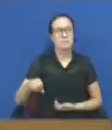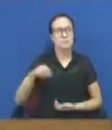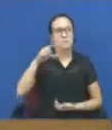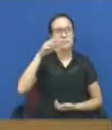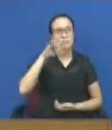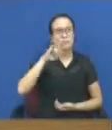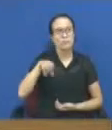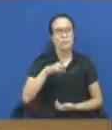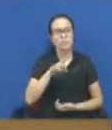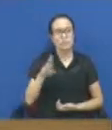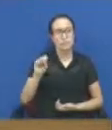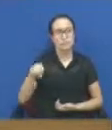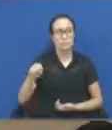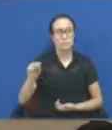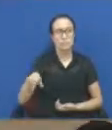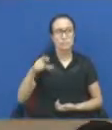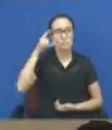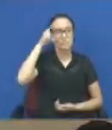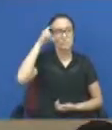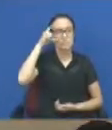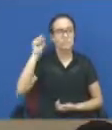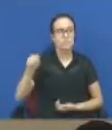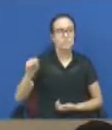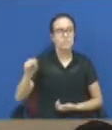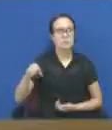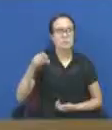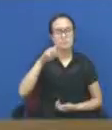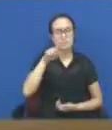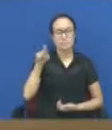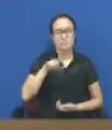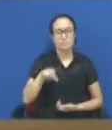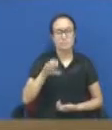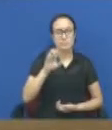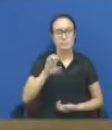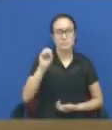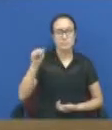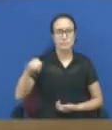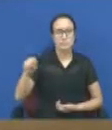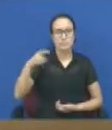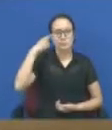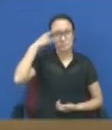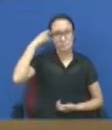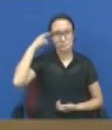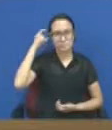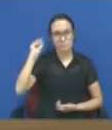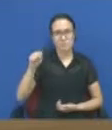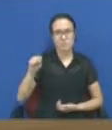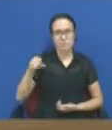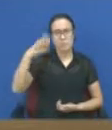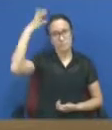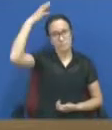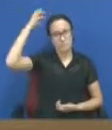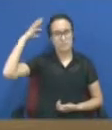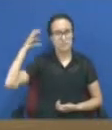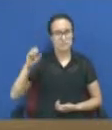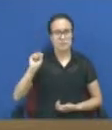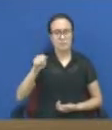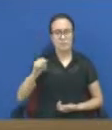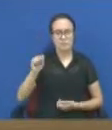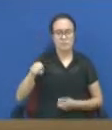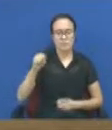Eduardo. Sim. José Farid. Sim. José Roberto. Sim. Dr. Júlio. Sim. Lubogo.